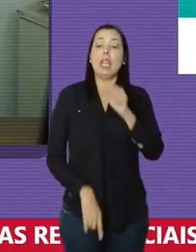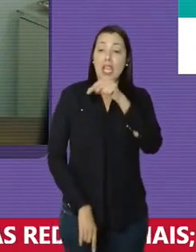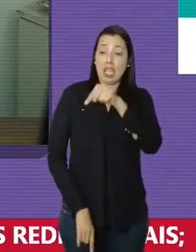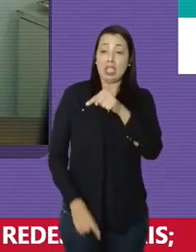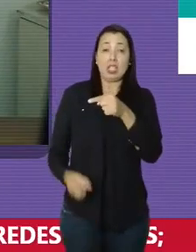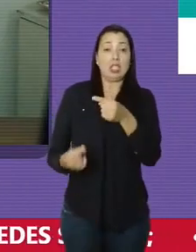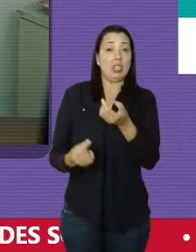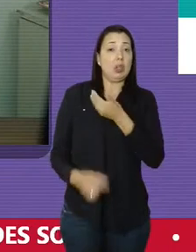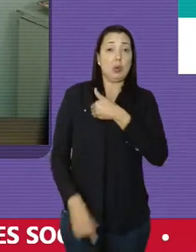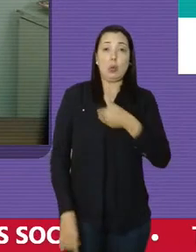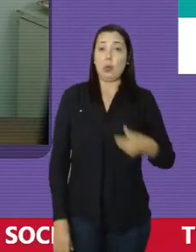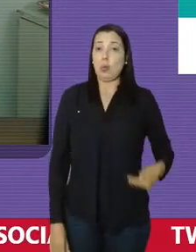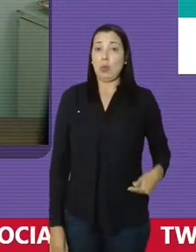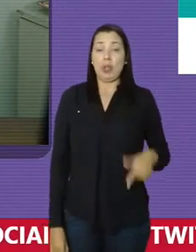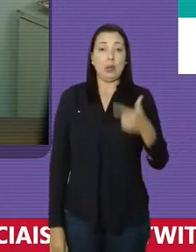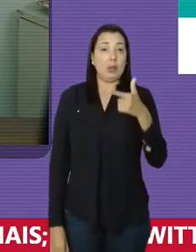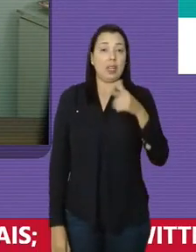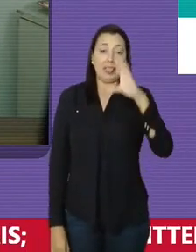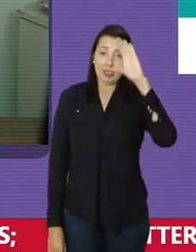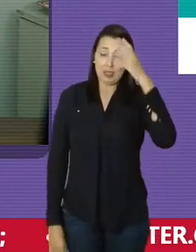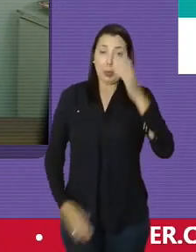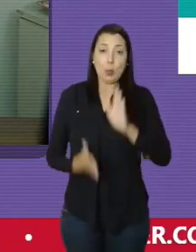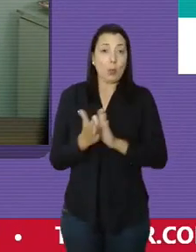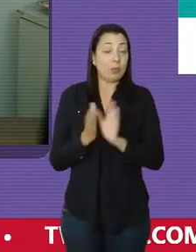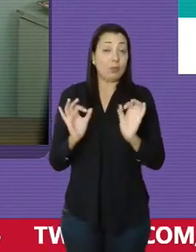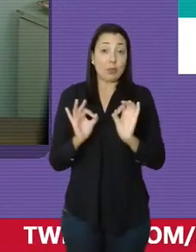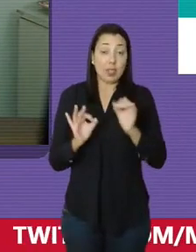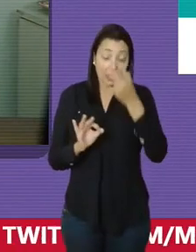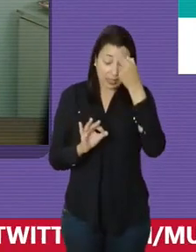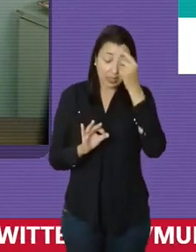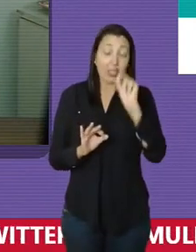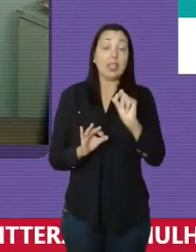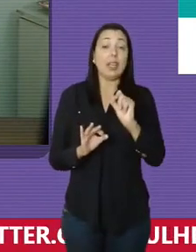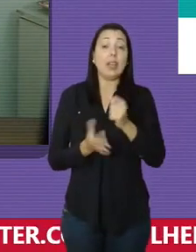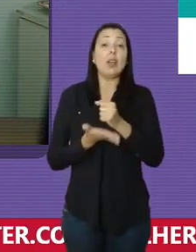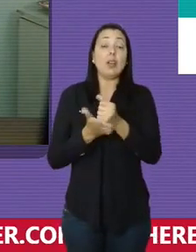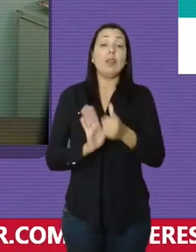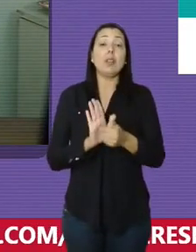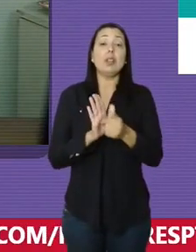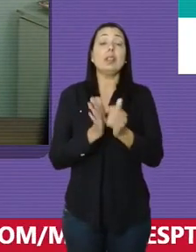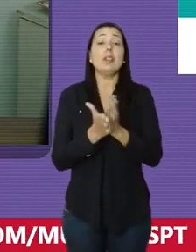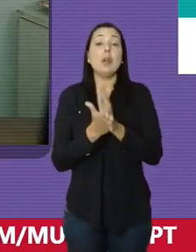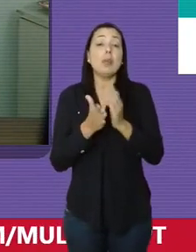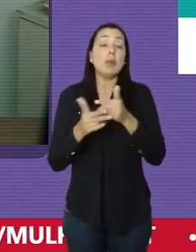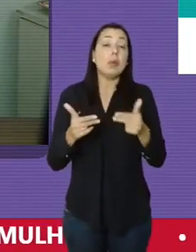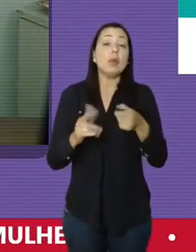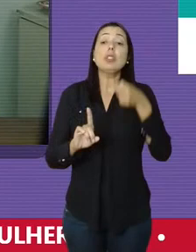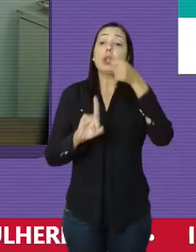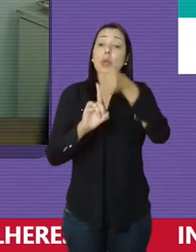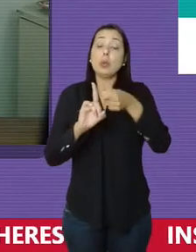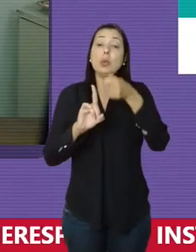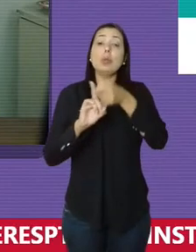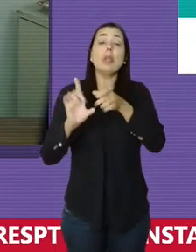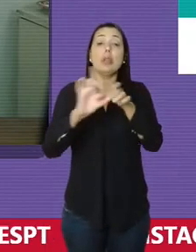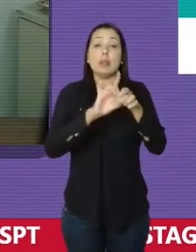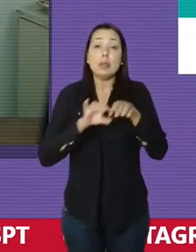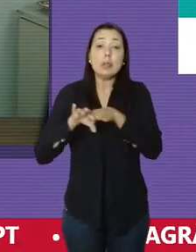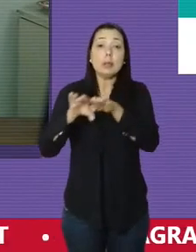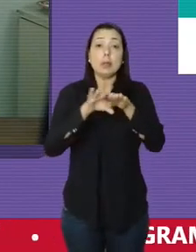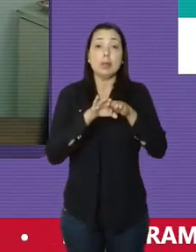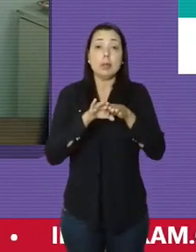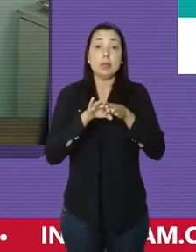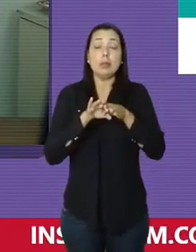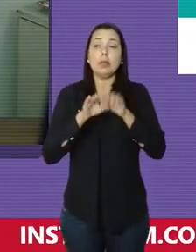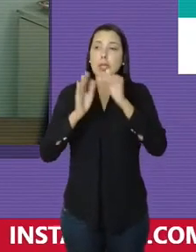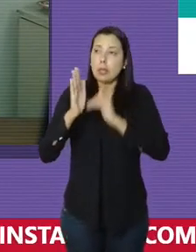governo não devemos prescindir de ninguém. Quem quer que se dedique de alguma forma a lutar pela democracia,